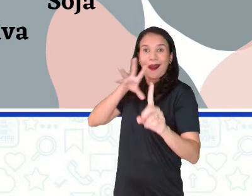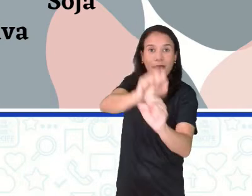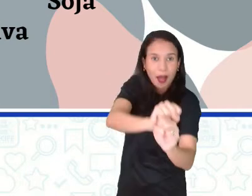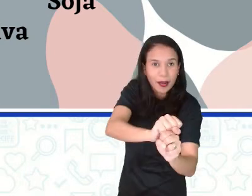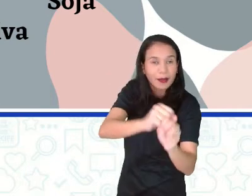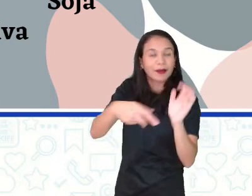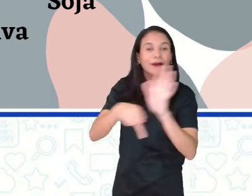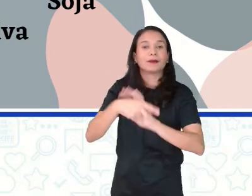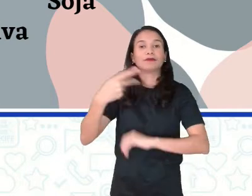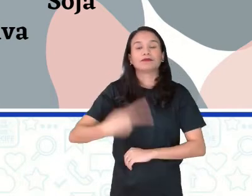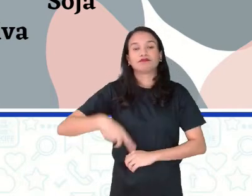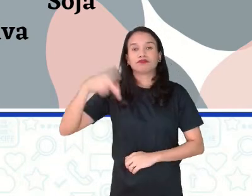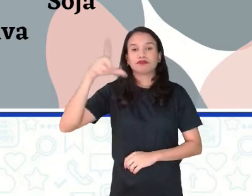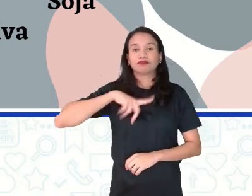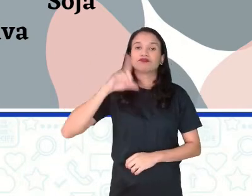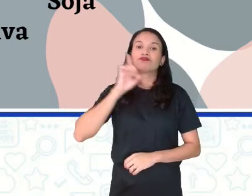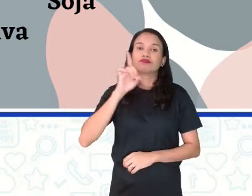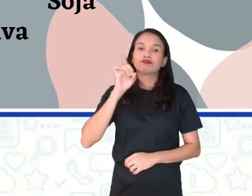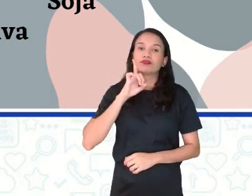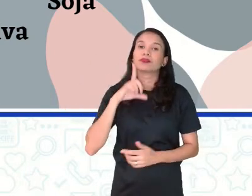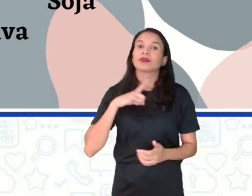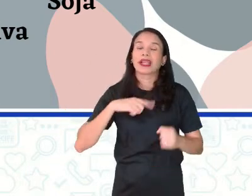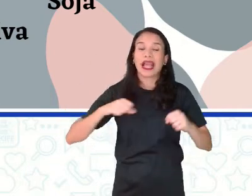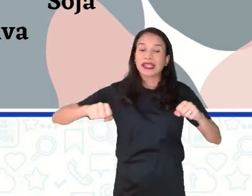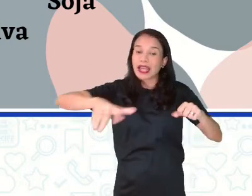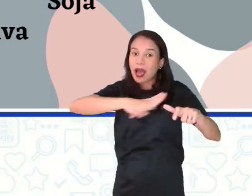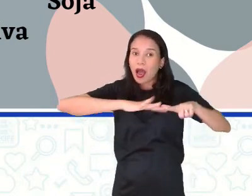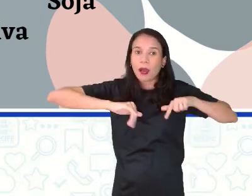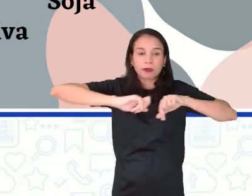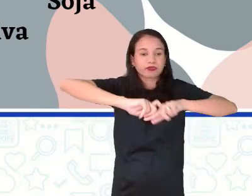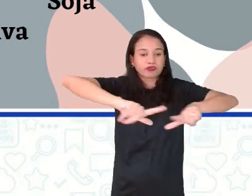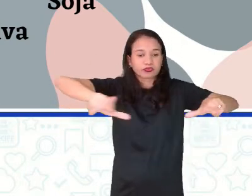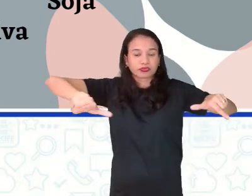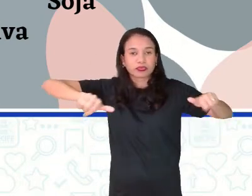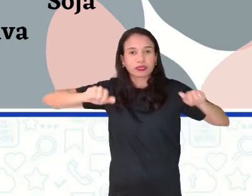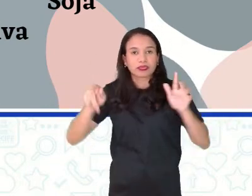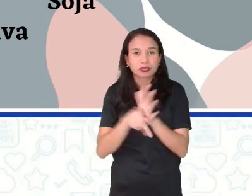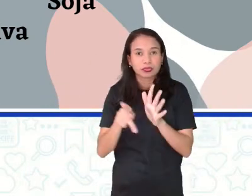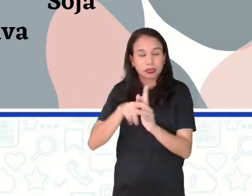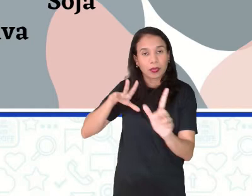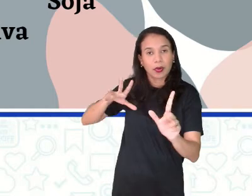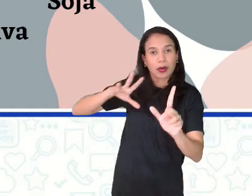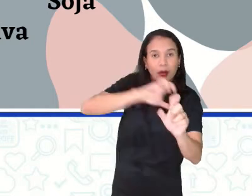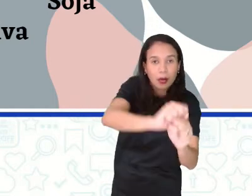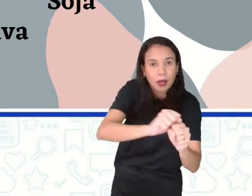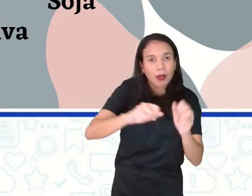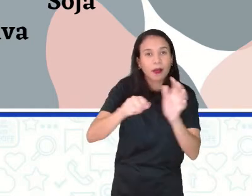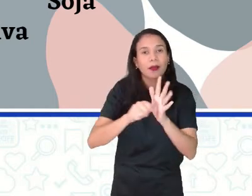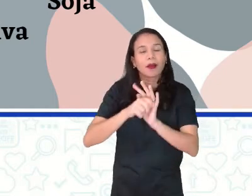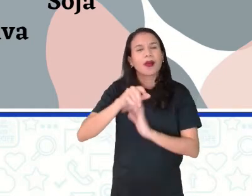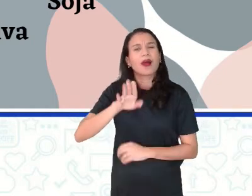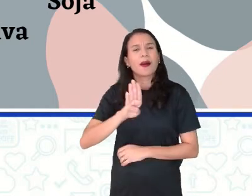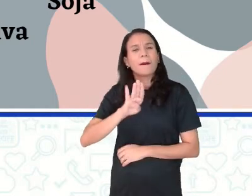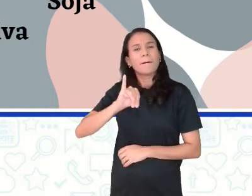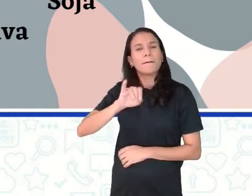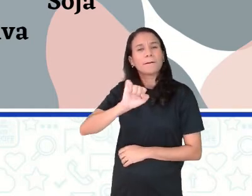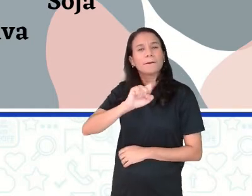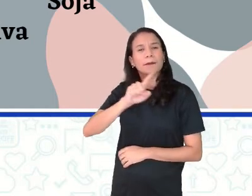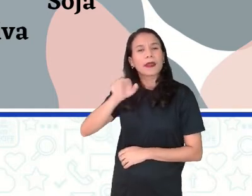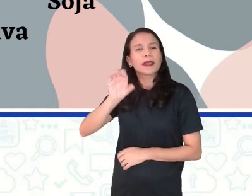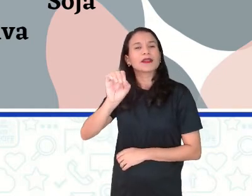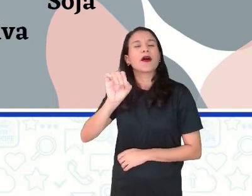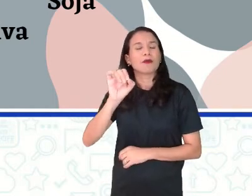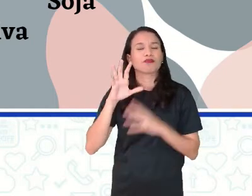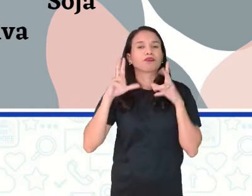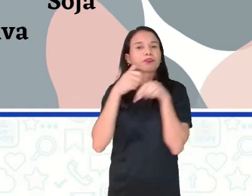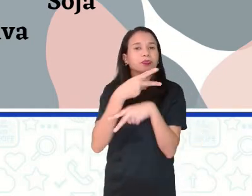histórico nos Estados Unidos. Essa área ela foi dizimada, né, pela caça do bisão, tá? Aí o professor, o que é bisão? Daqui a pouco você vai